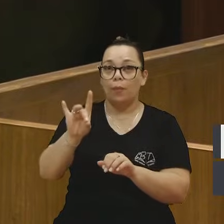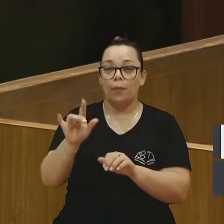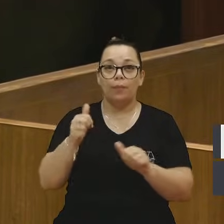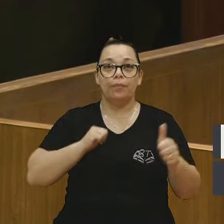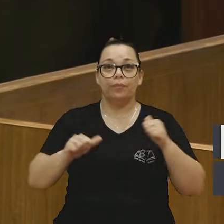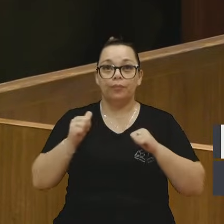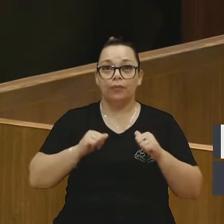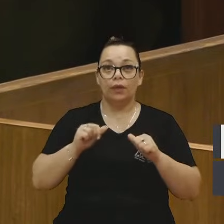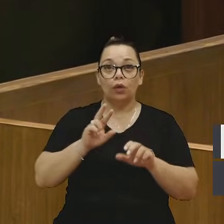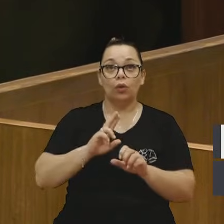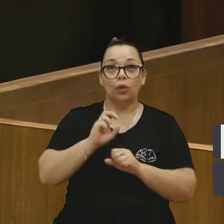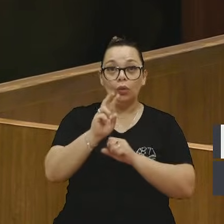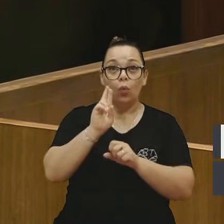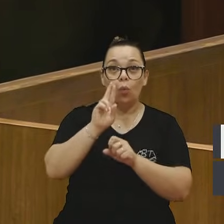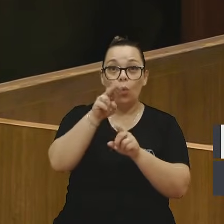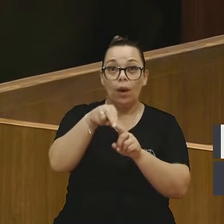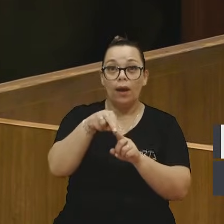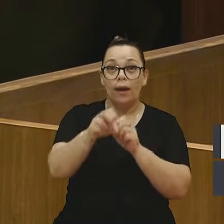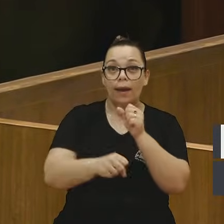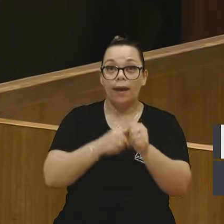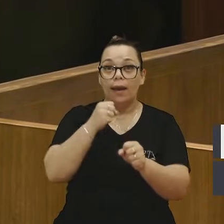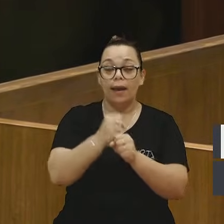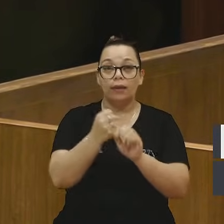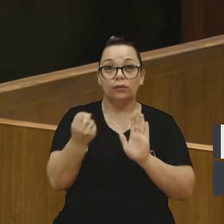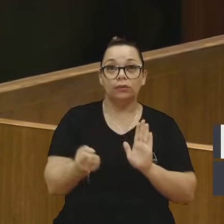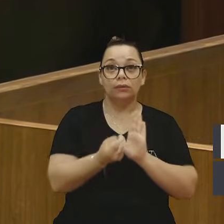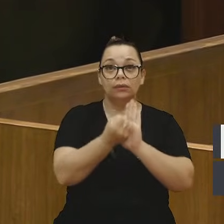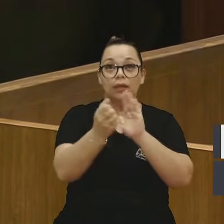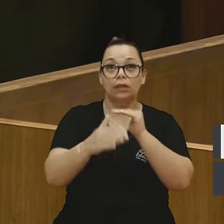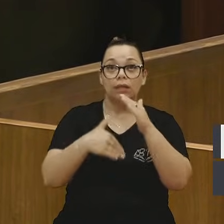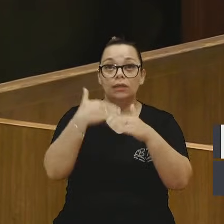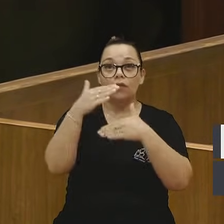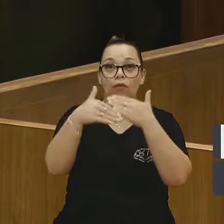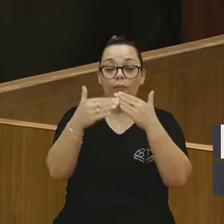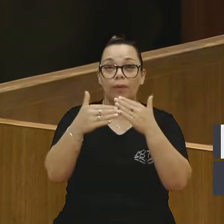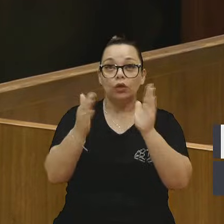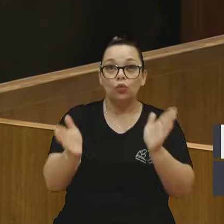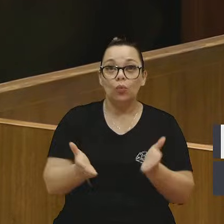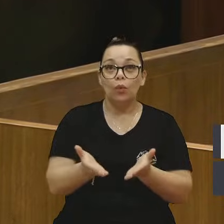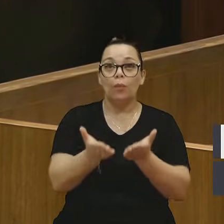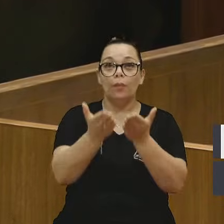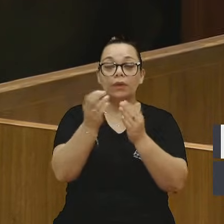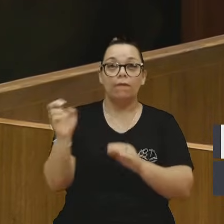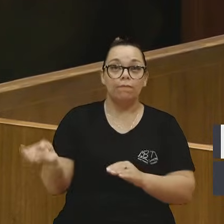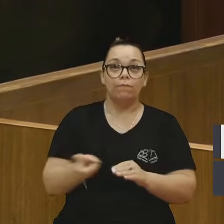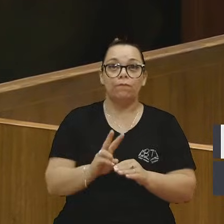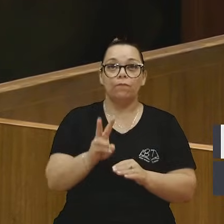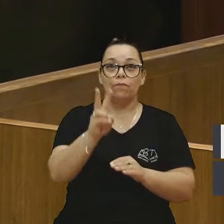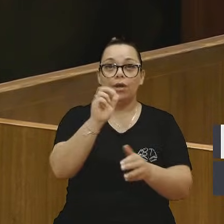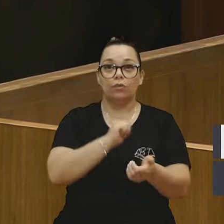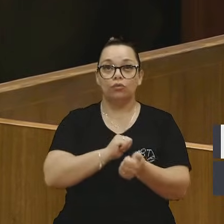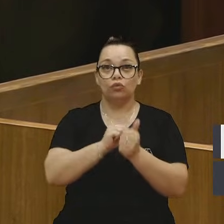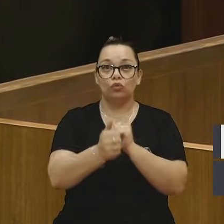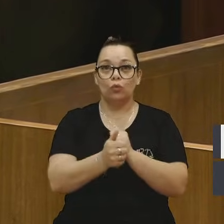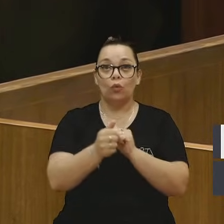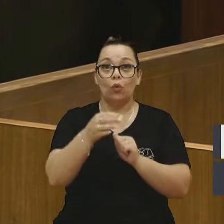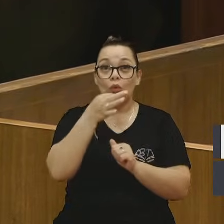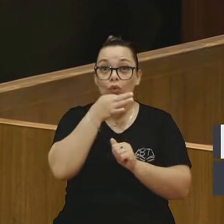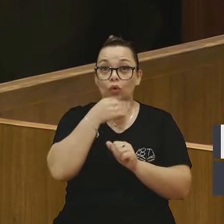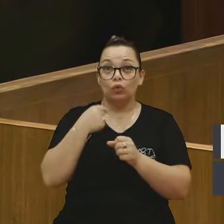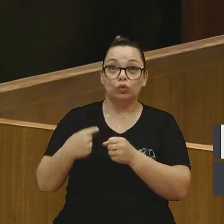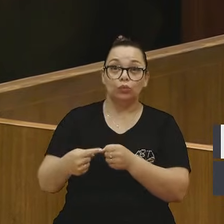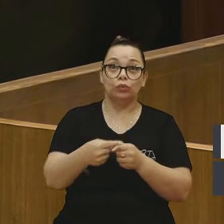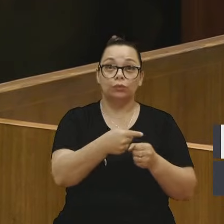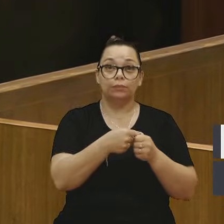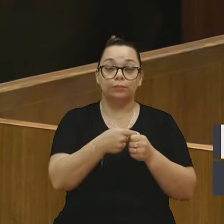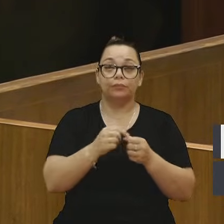ano de referência tenham se destacado no desenvolvimento, promoção e valorização do esporte do município de Caxias do